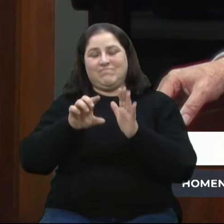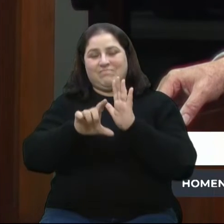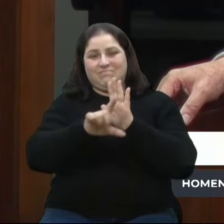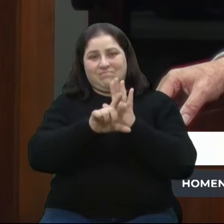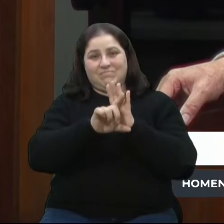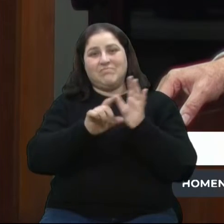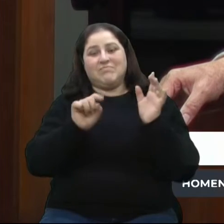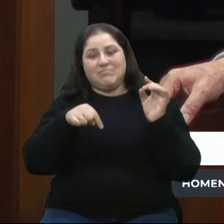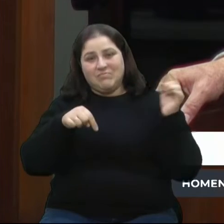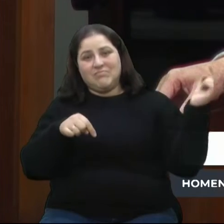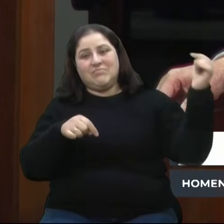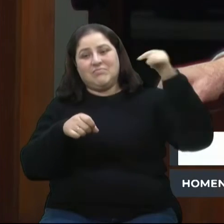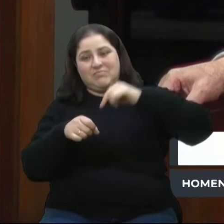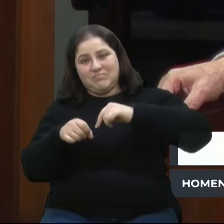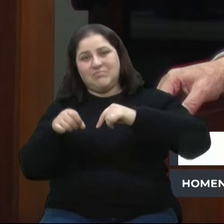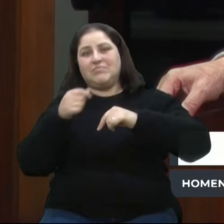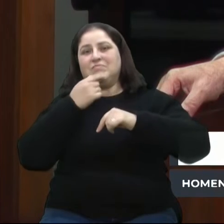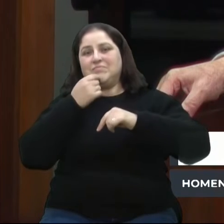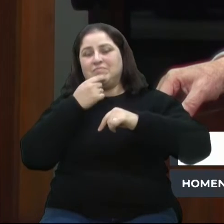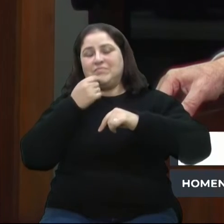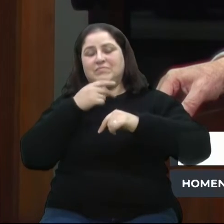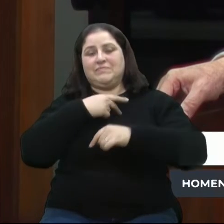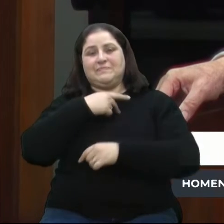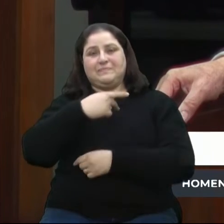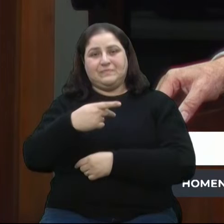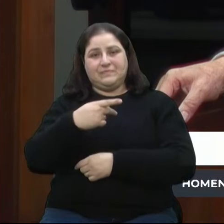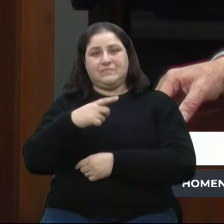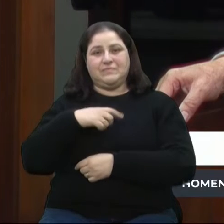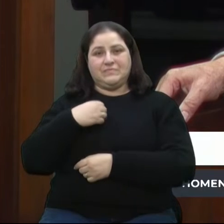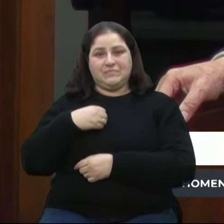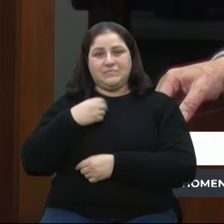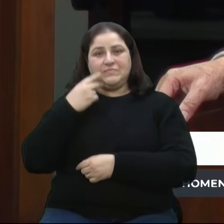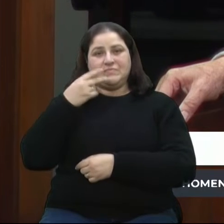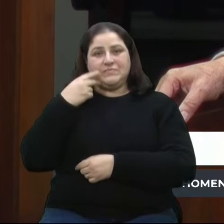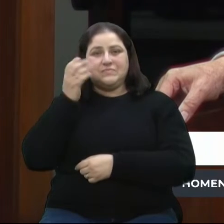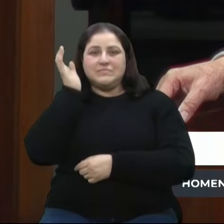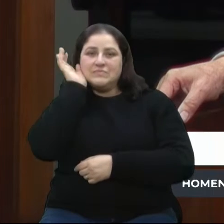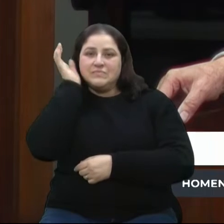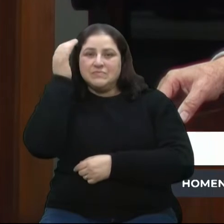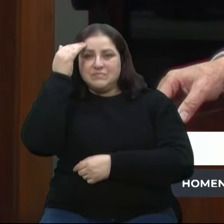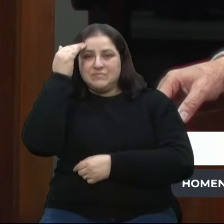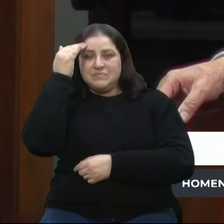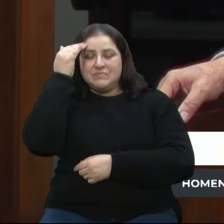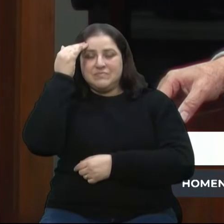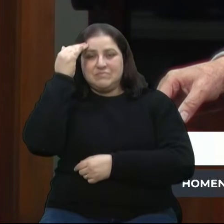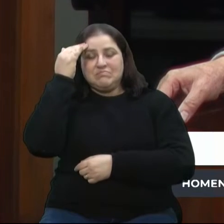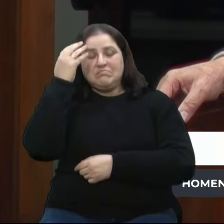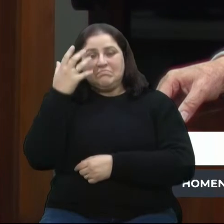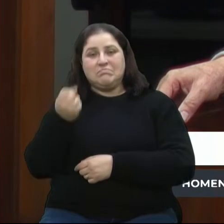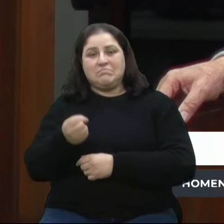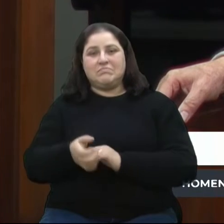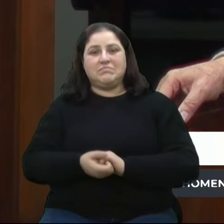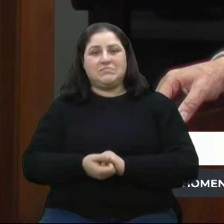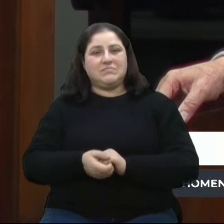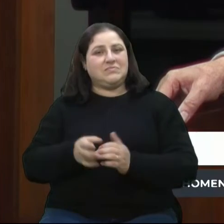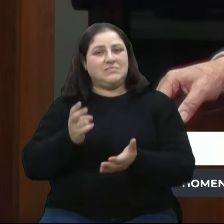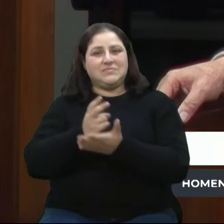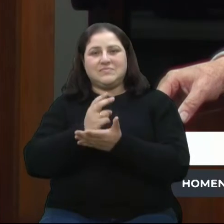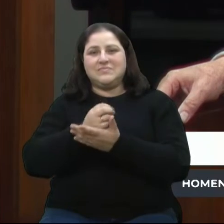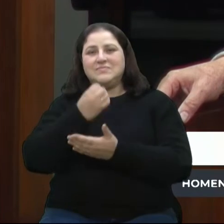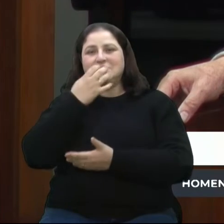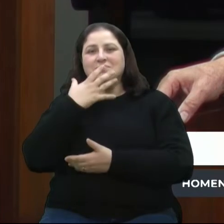aqui o presidente, na época, o vereador Felipe Gremmelmaier. Então, é sempre